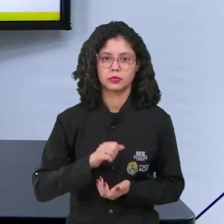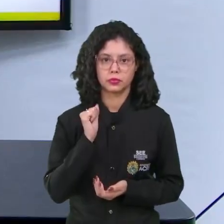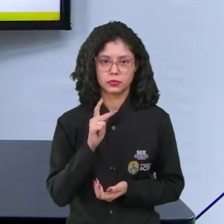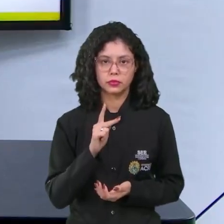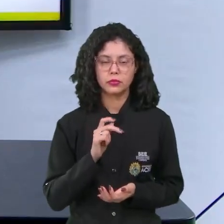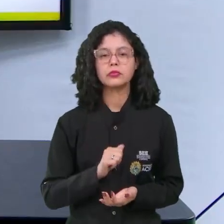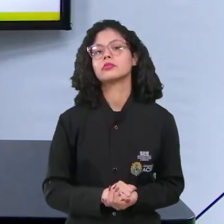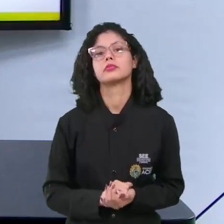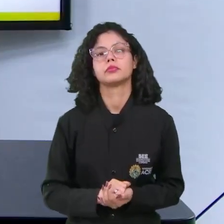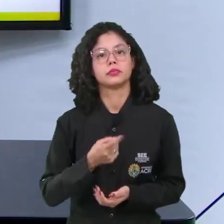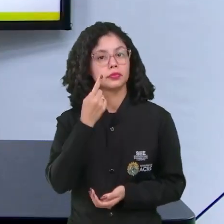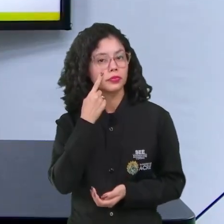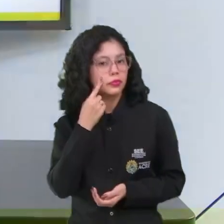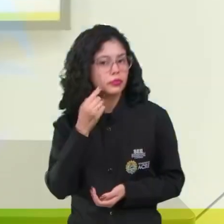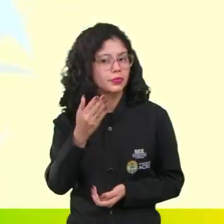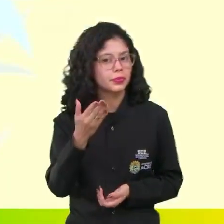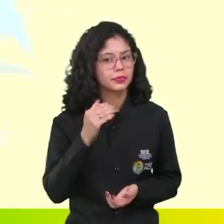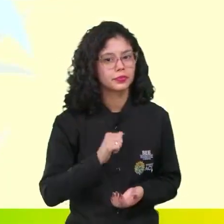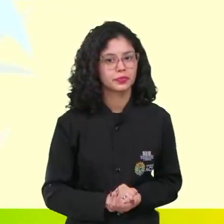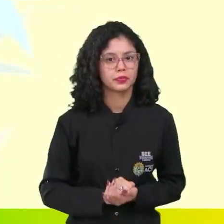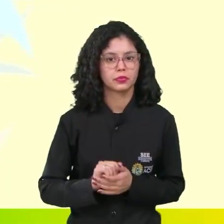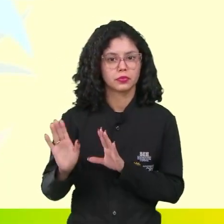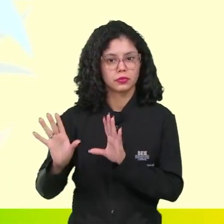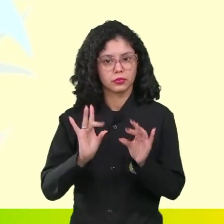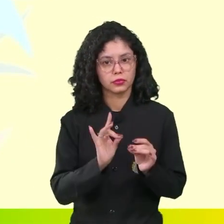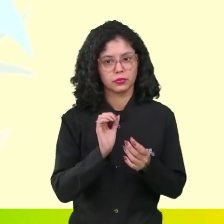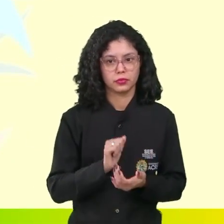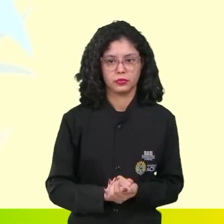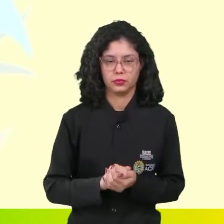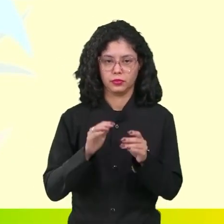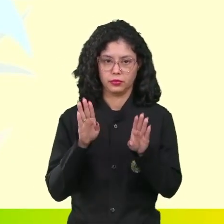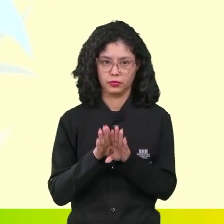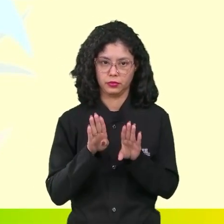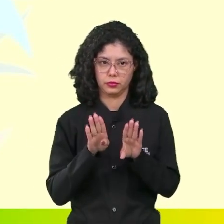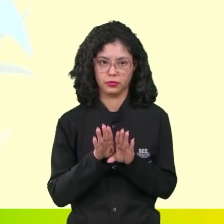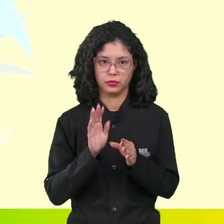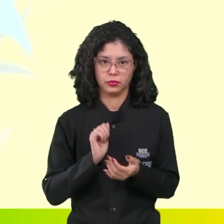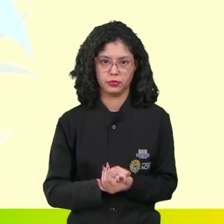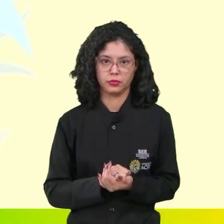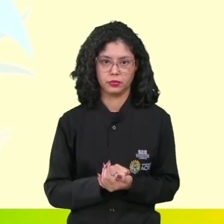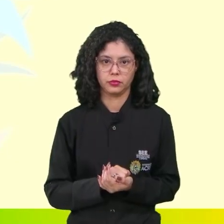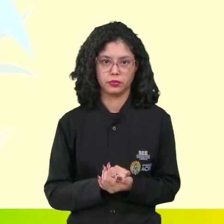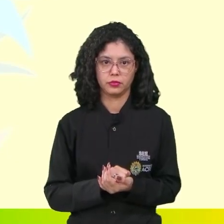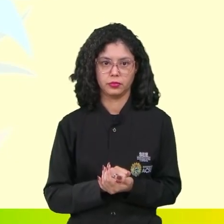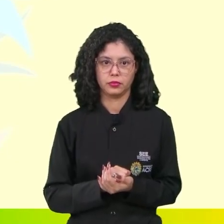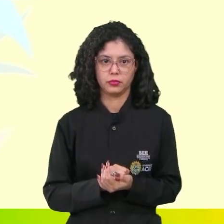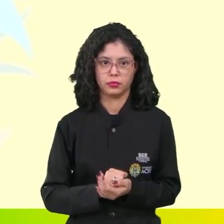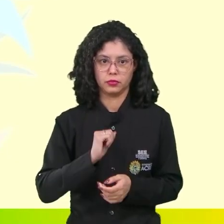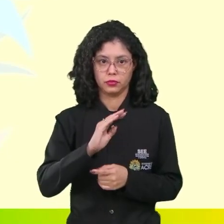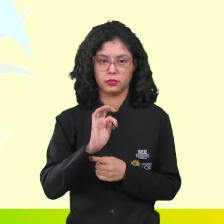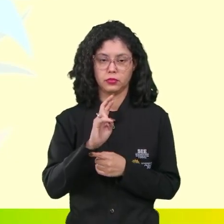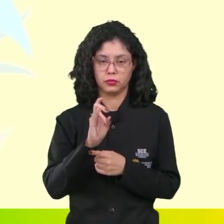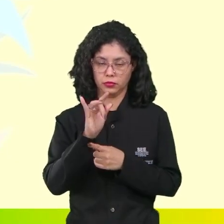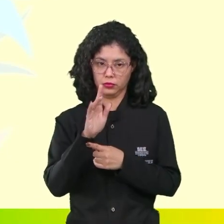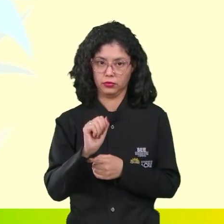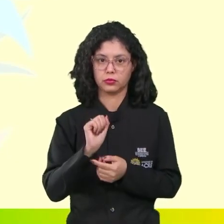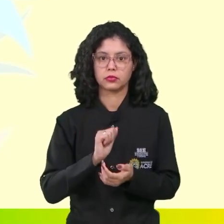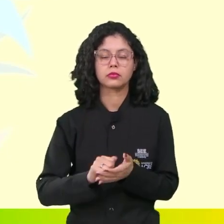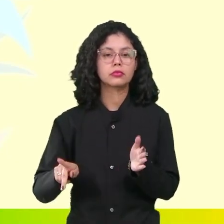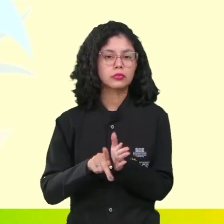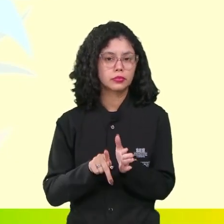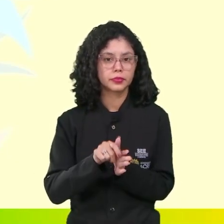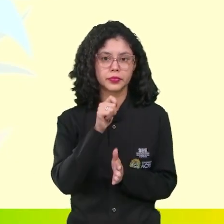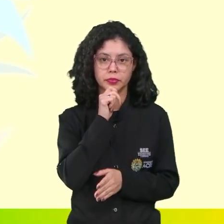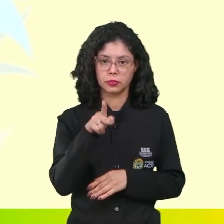E aí, olha só o que eu trouxe para vocês acerca também do da curadoria automática, porque nós